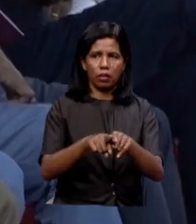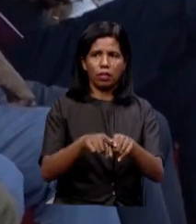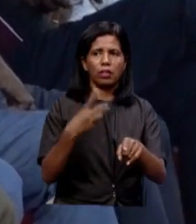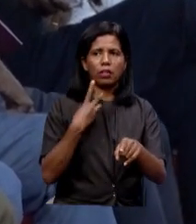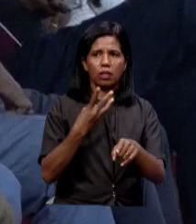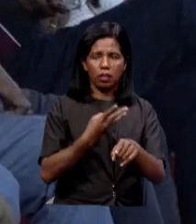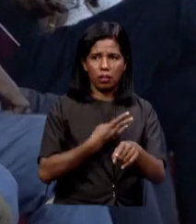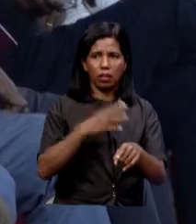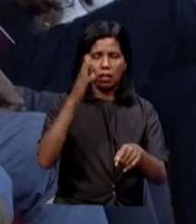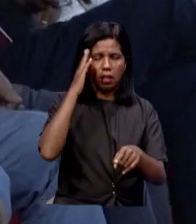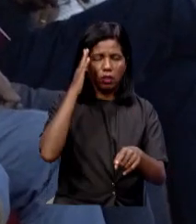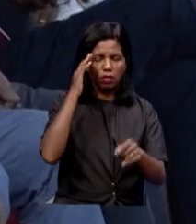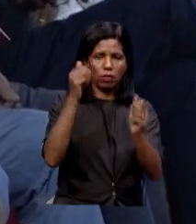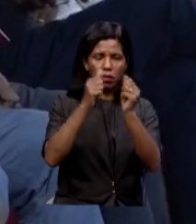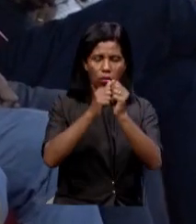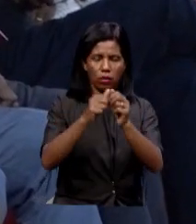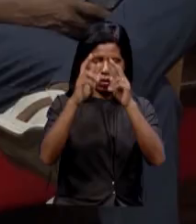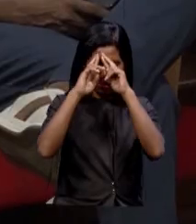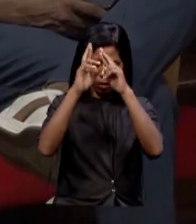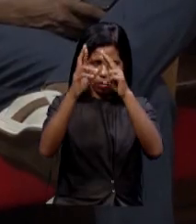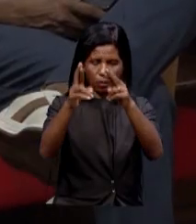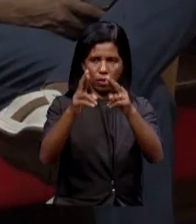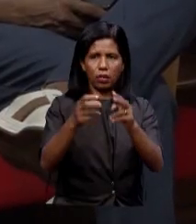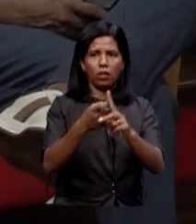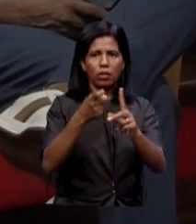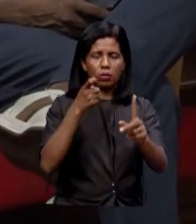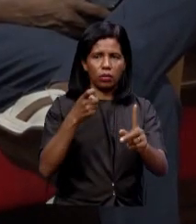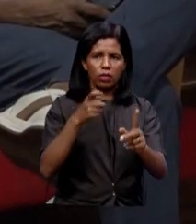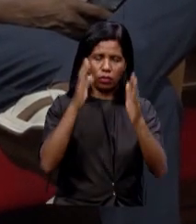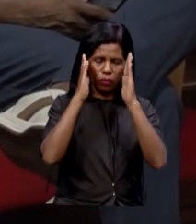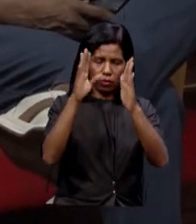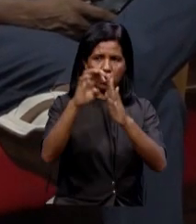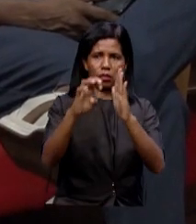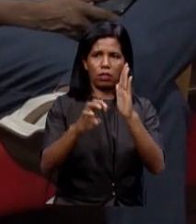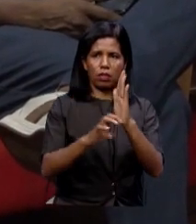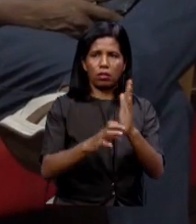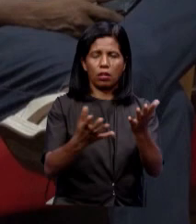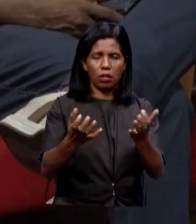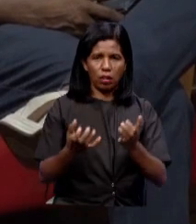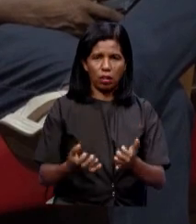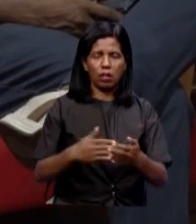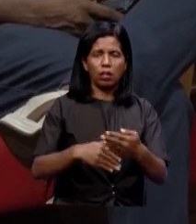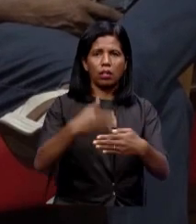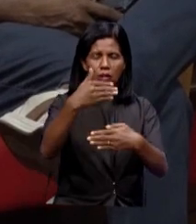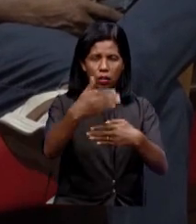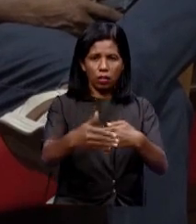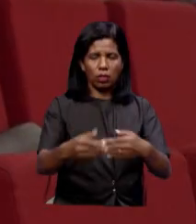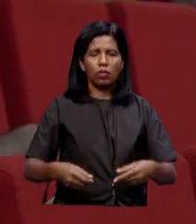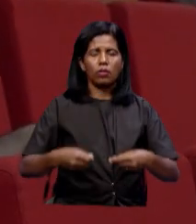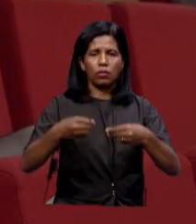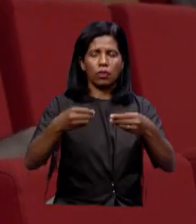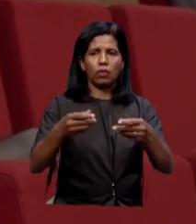hanoi, o respeito. Os sentidos do Estado Ninia, a cara cria tanto espaço e dané, foi fato